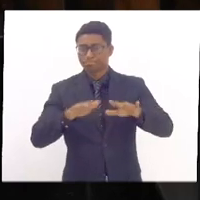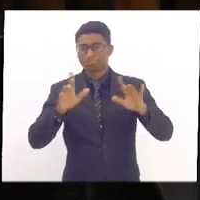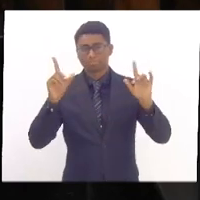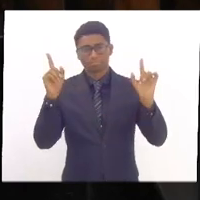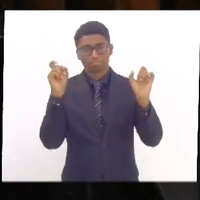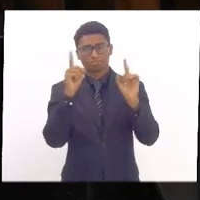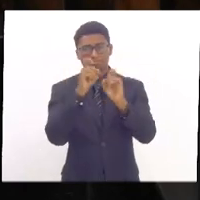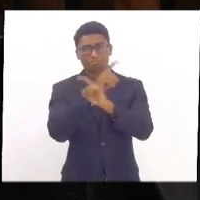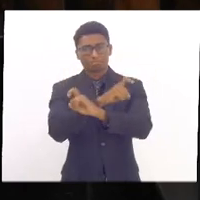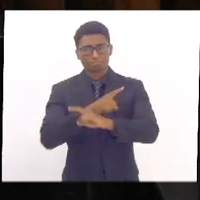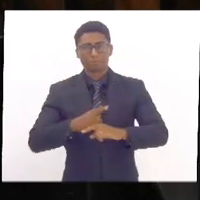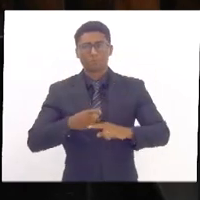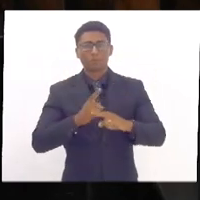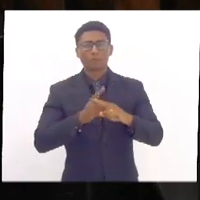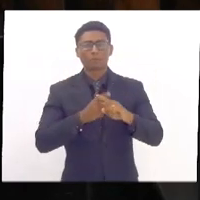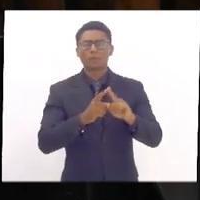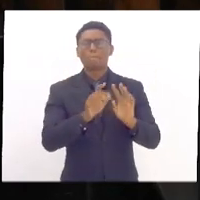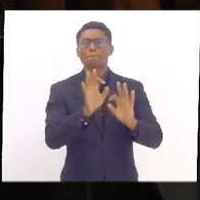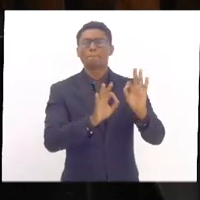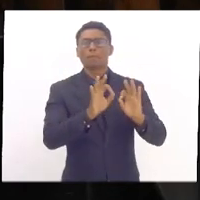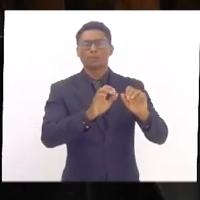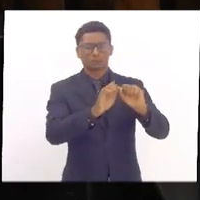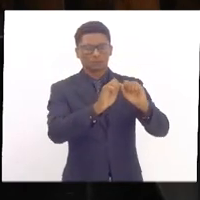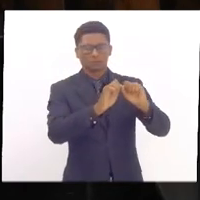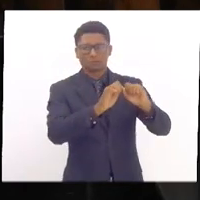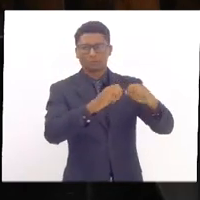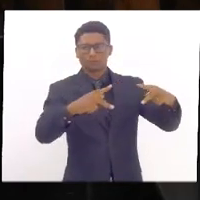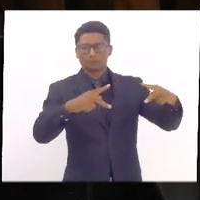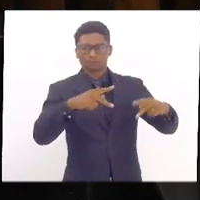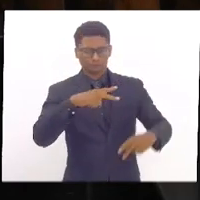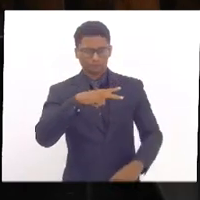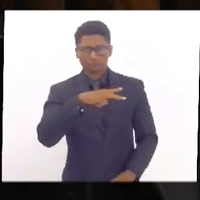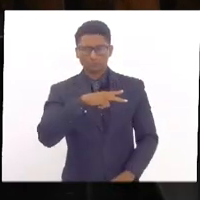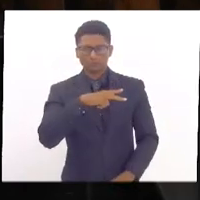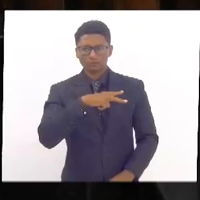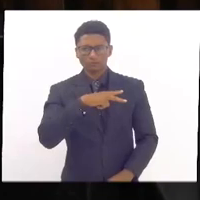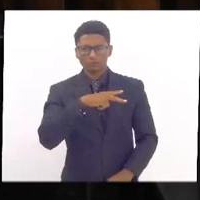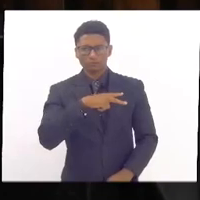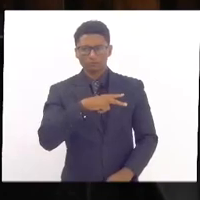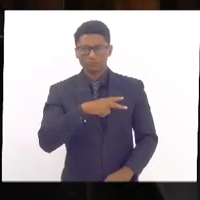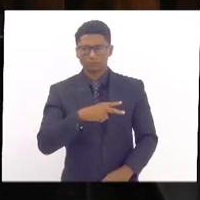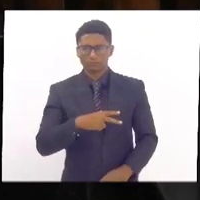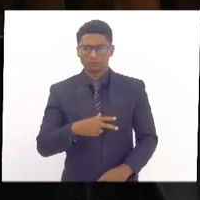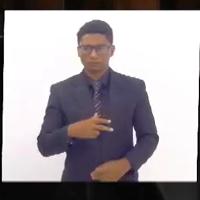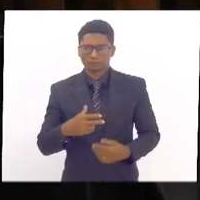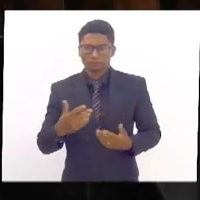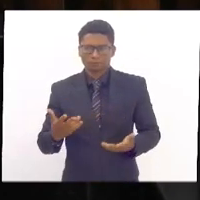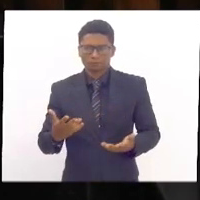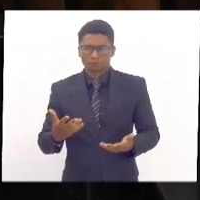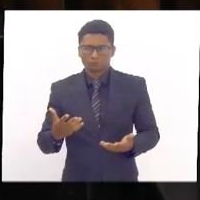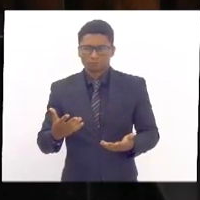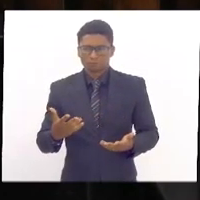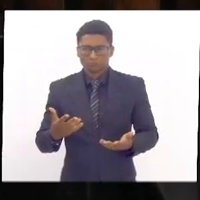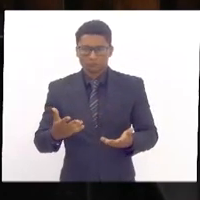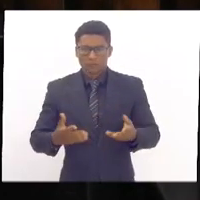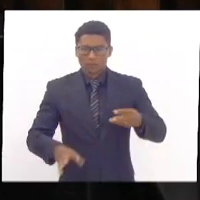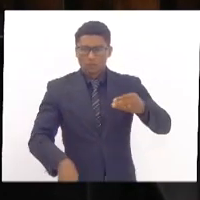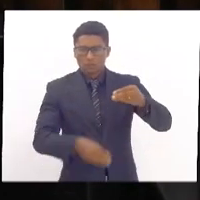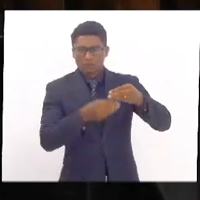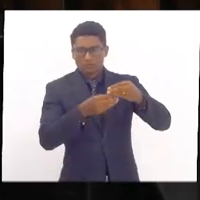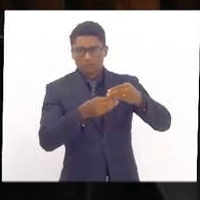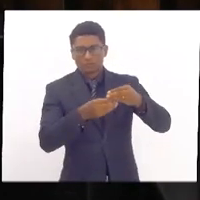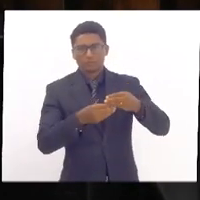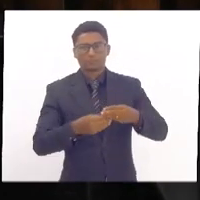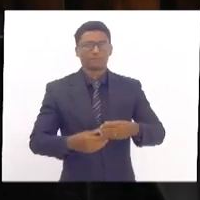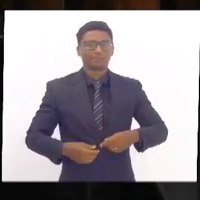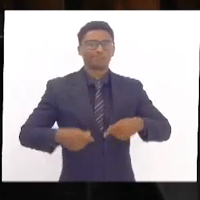imensa. Porque um plano de aposentadoria privado, contributivo e suplementar, ele tem